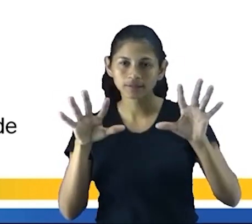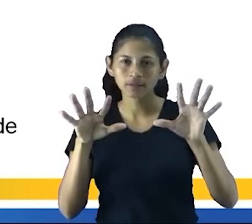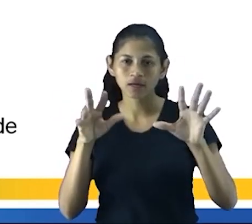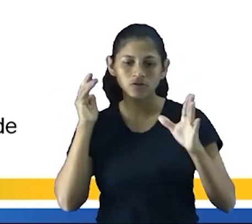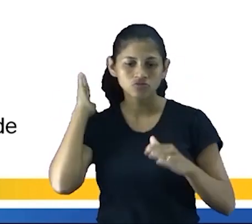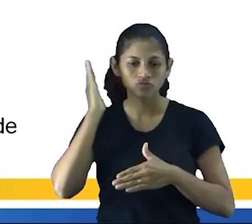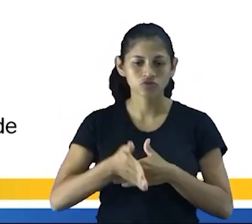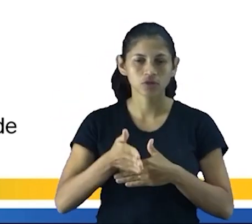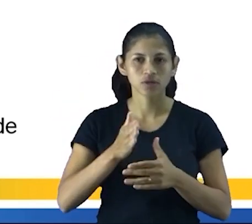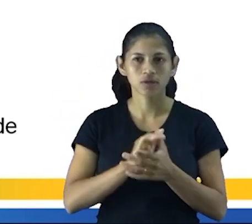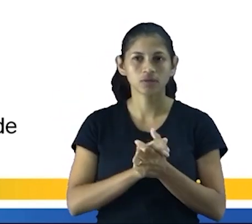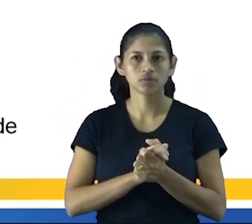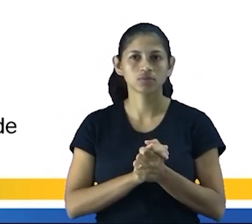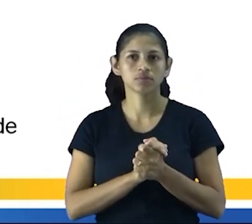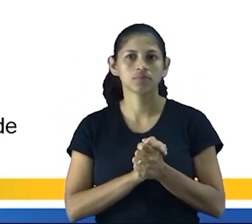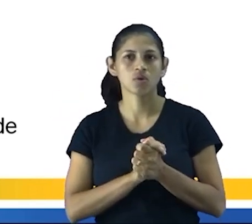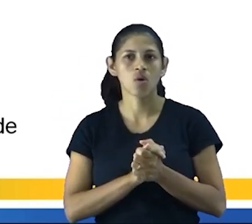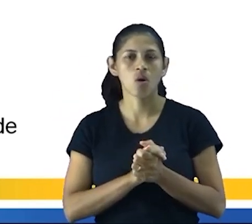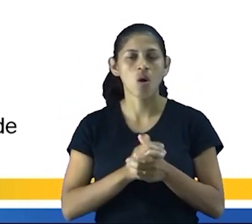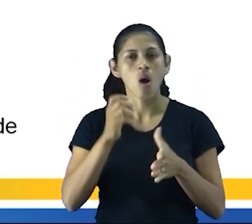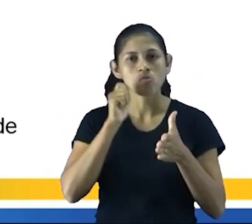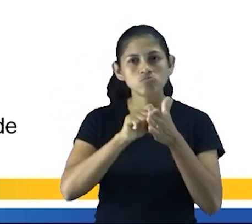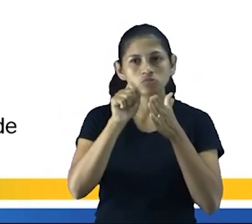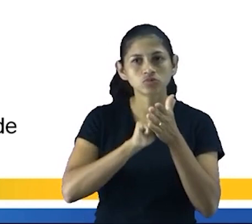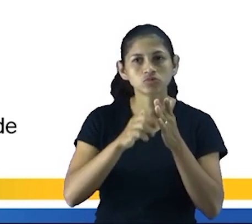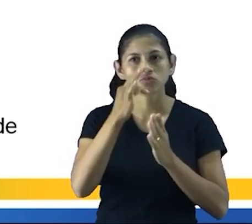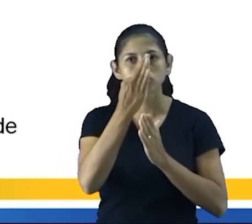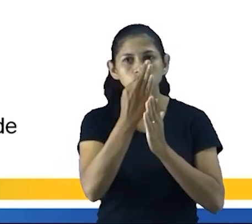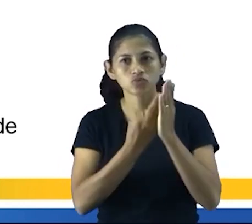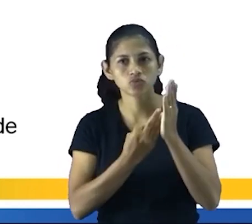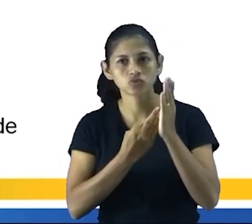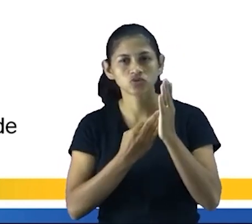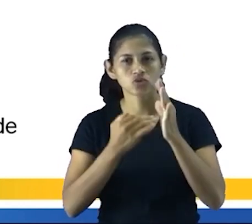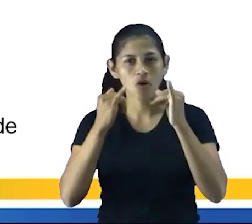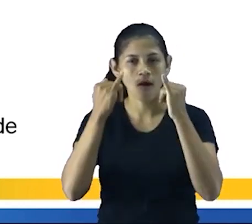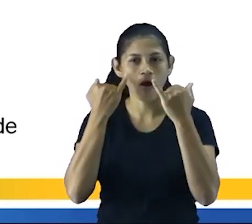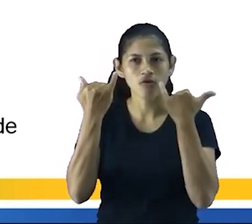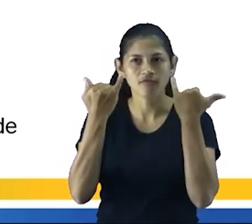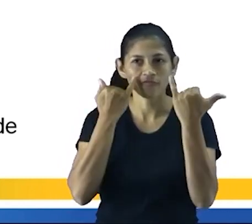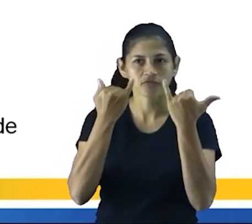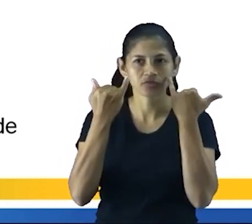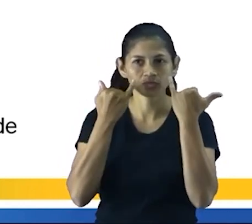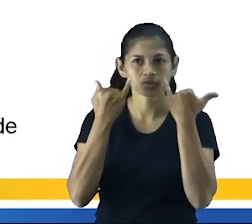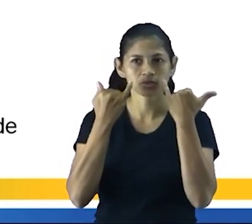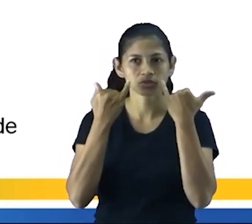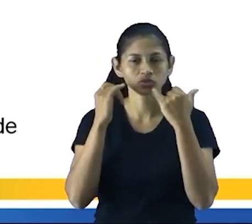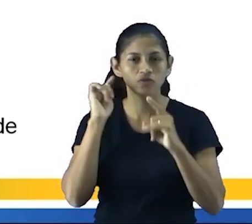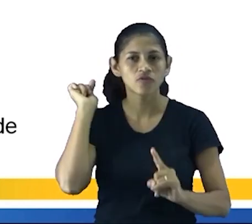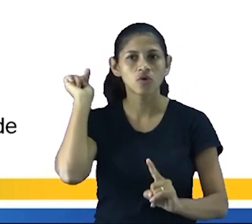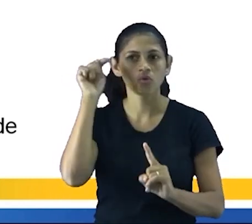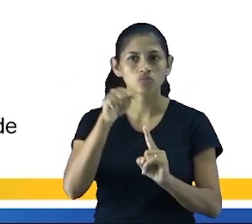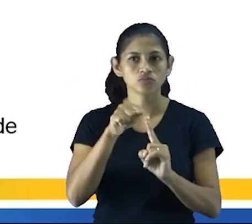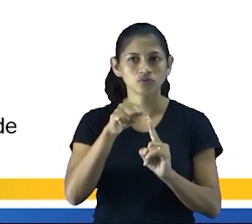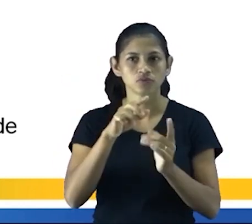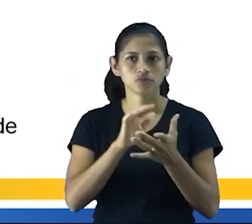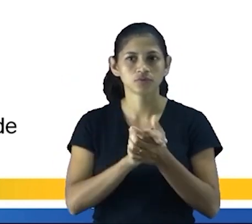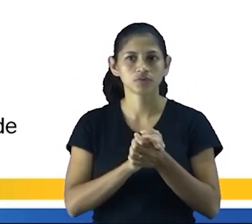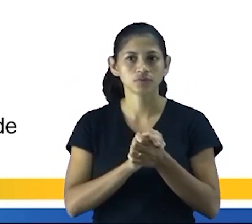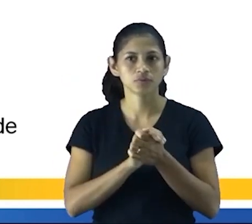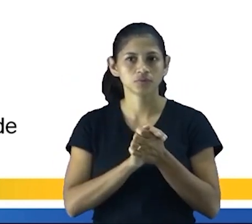informativas e objetivas sem juízo de valor, né? Recorre à conceituação, definição para explicar os